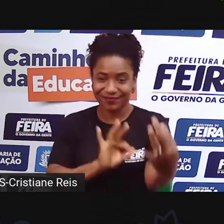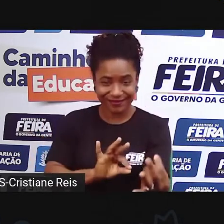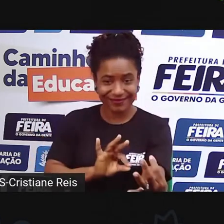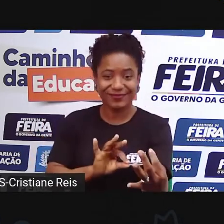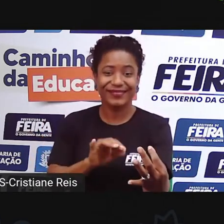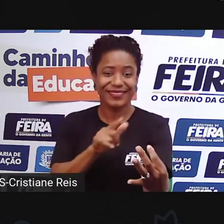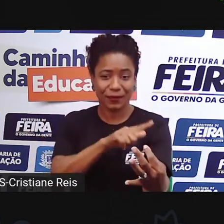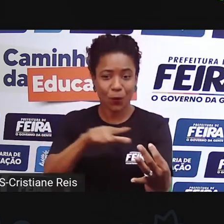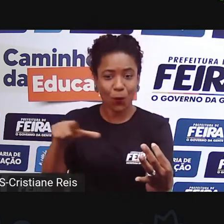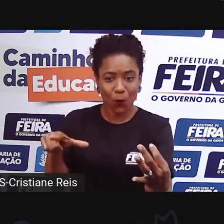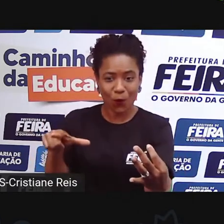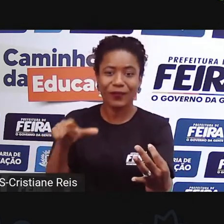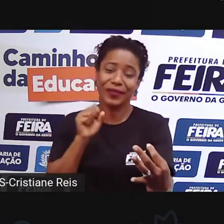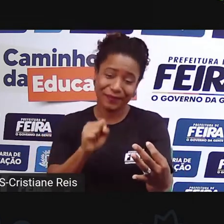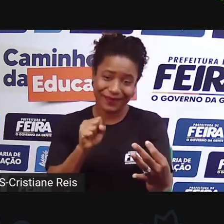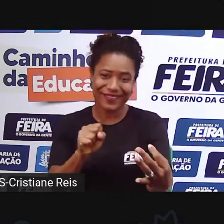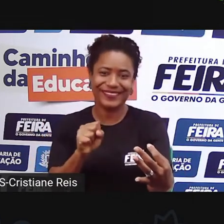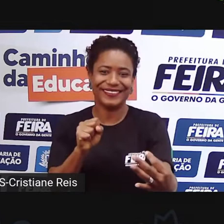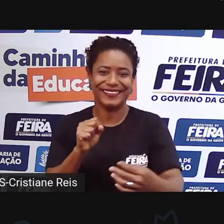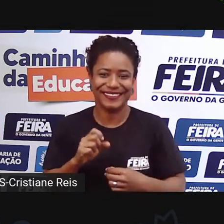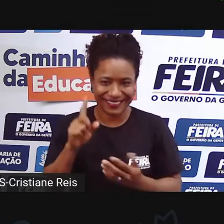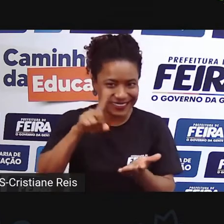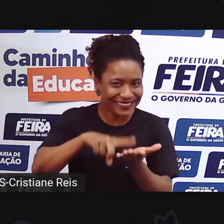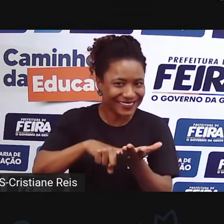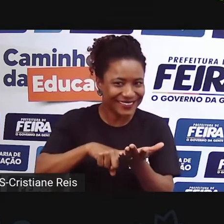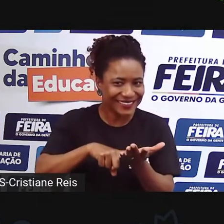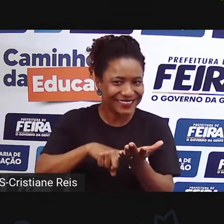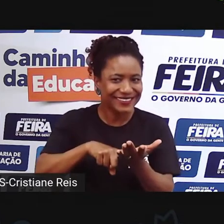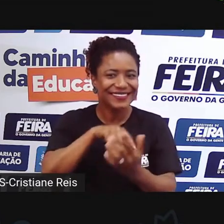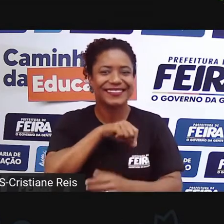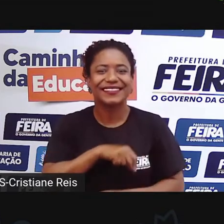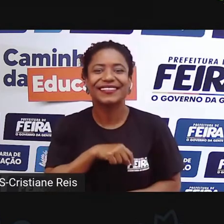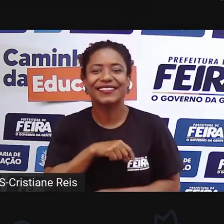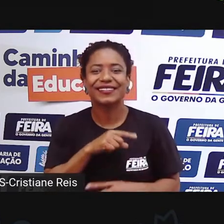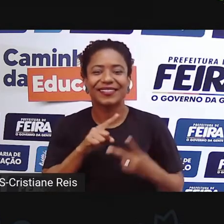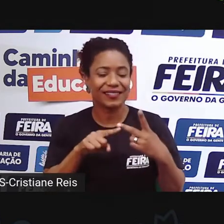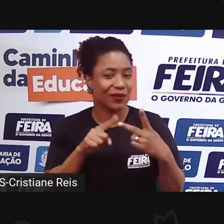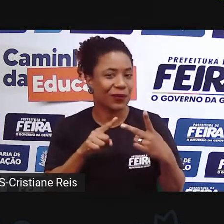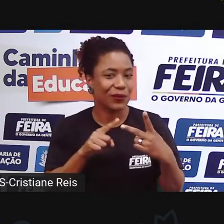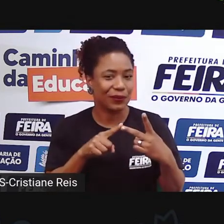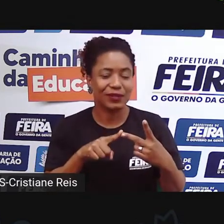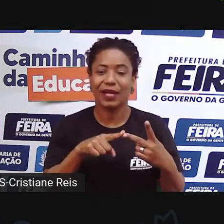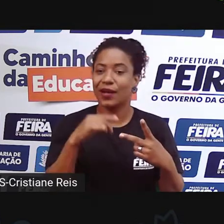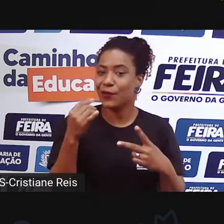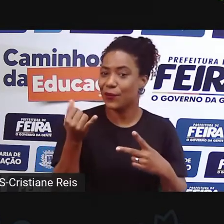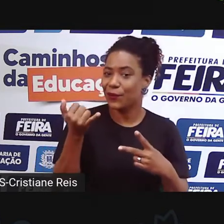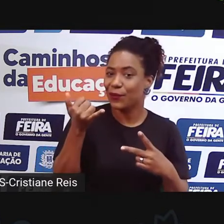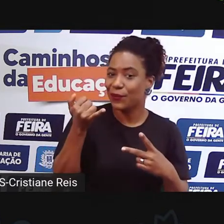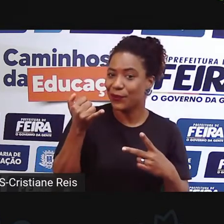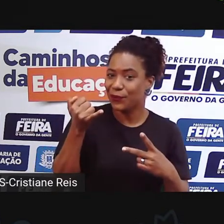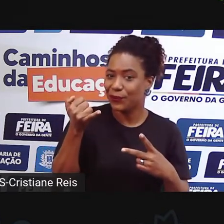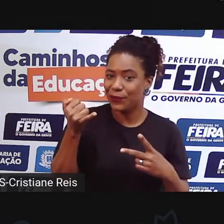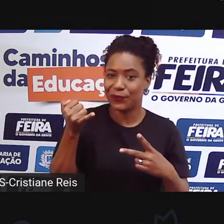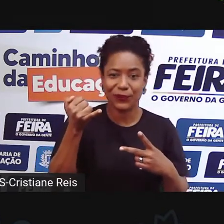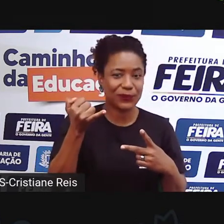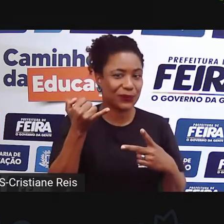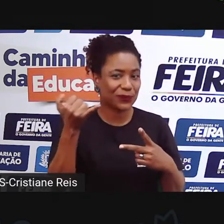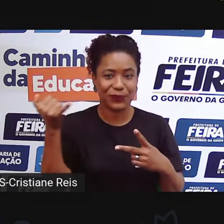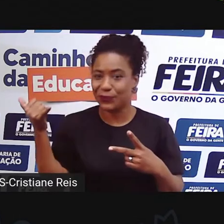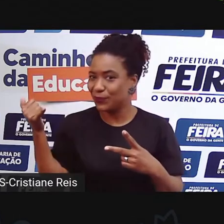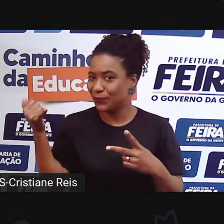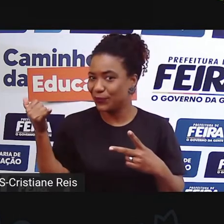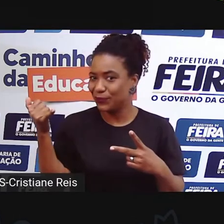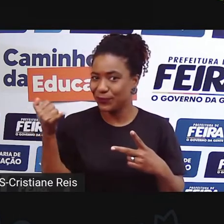lado, reaproveita ele. Combinado? Que mais? De canetinhas coloridas assim, olha. Eu